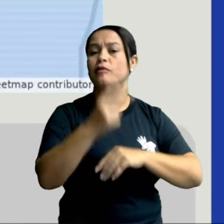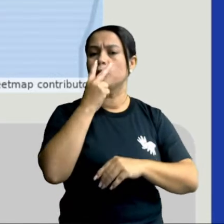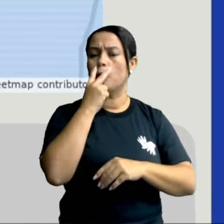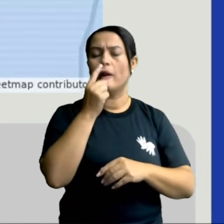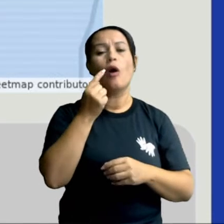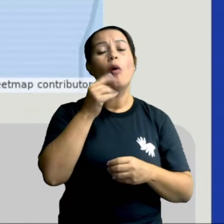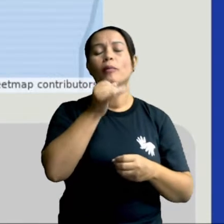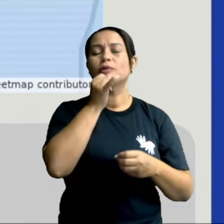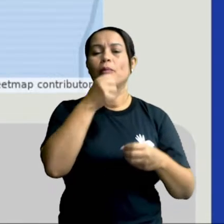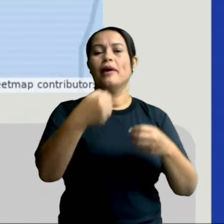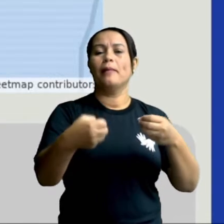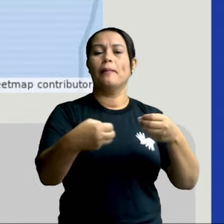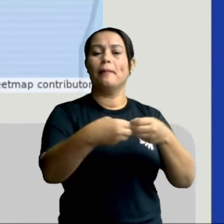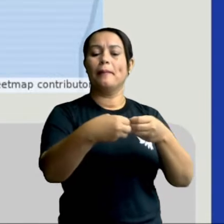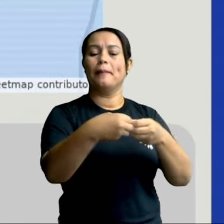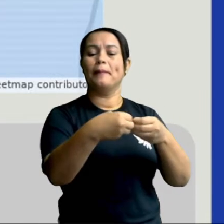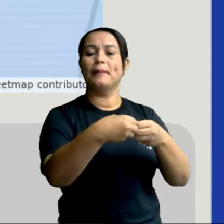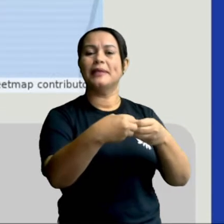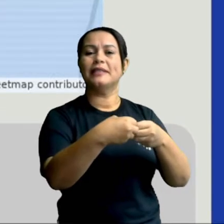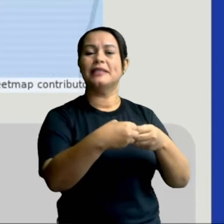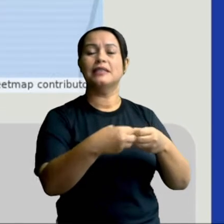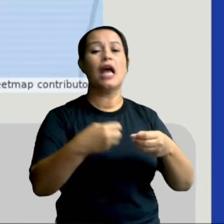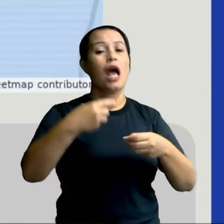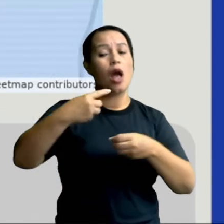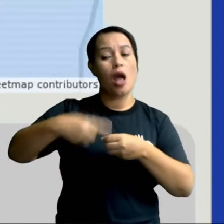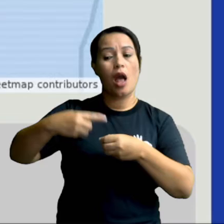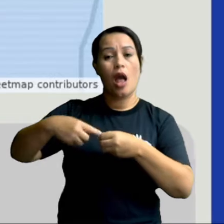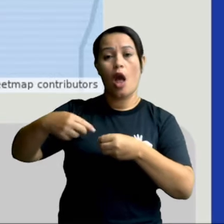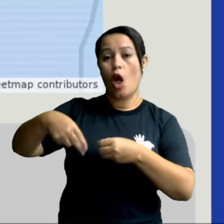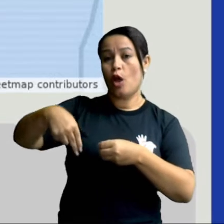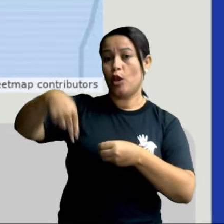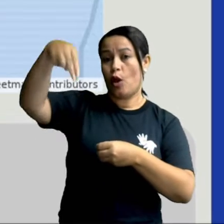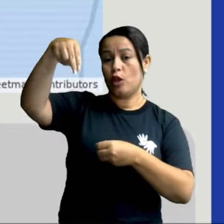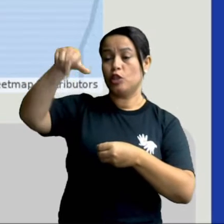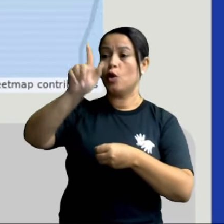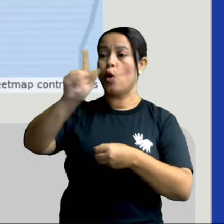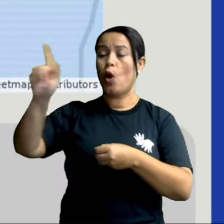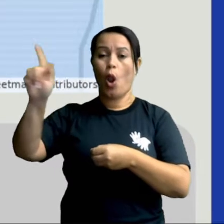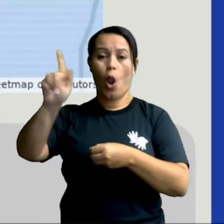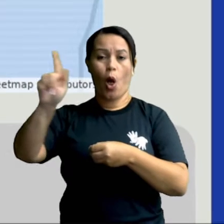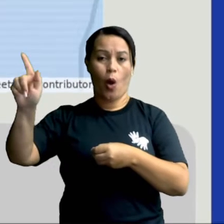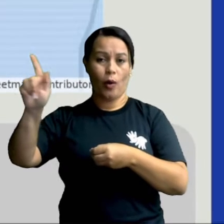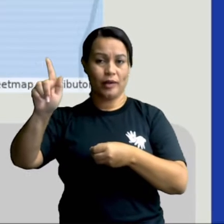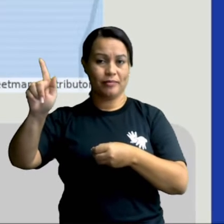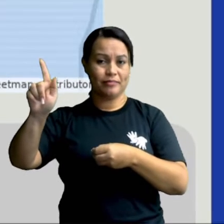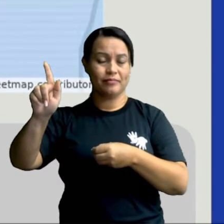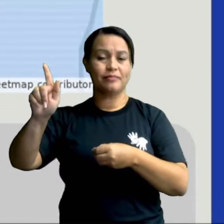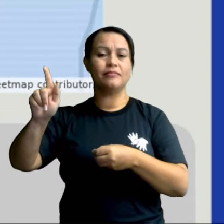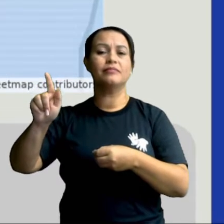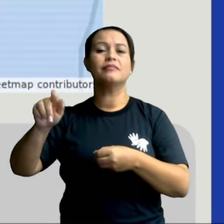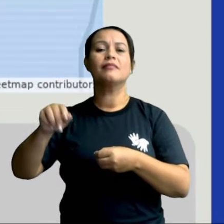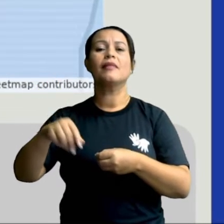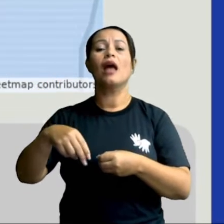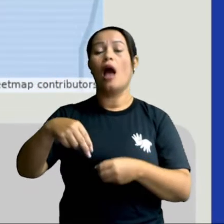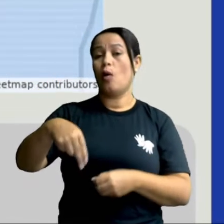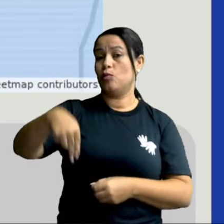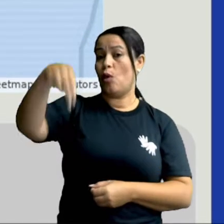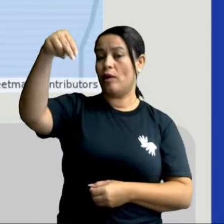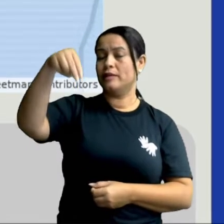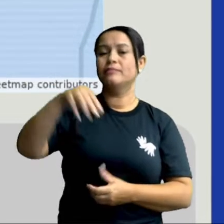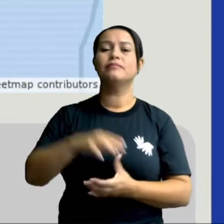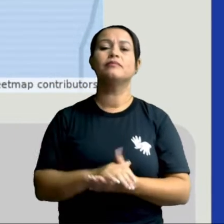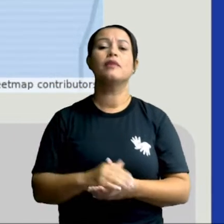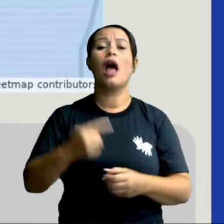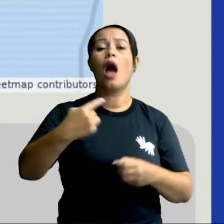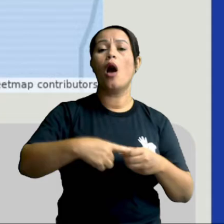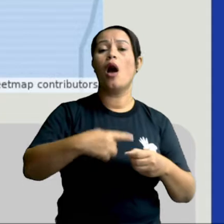com os seguintes municípios. Ao norte, com Glória do Goitá e Chã de Alegria.